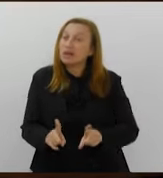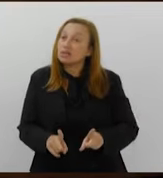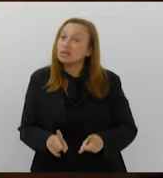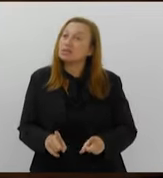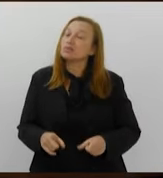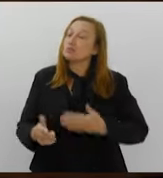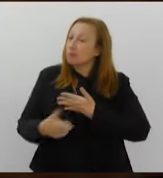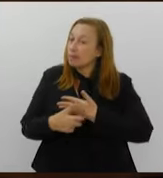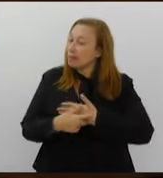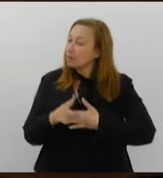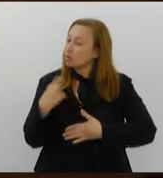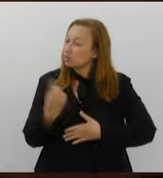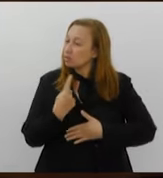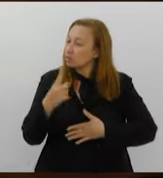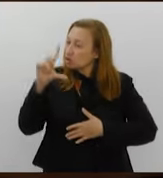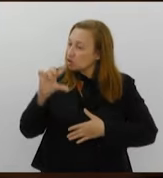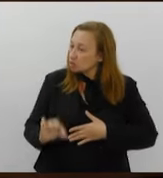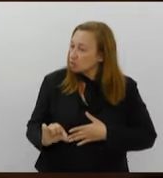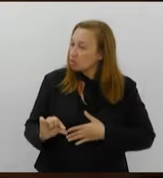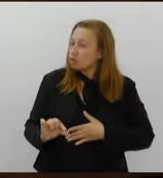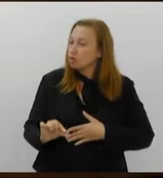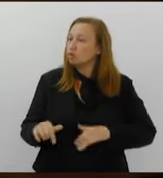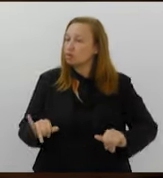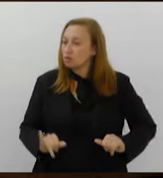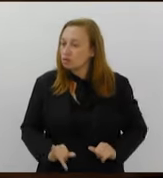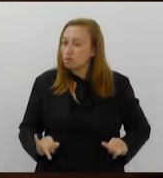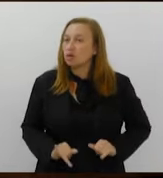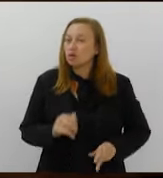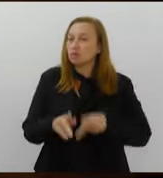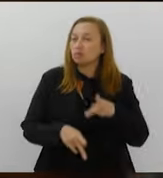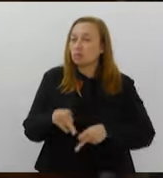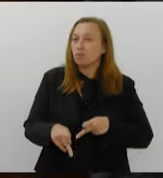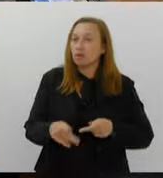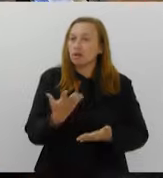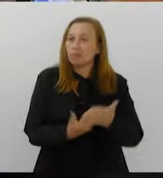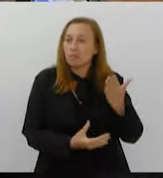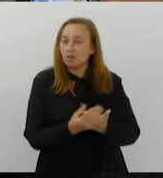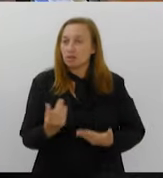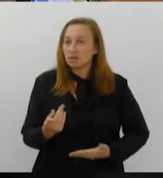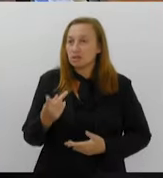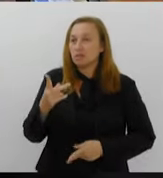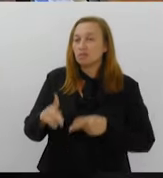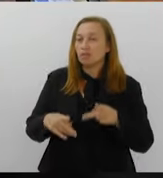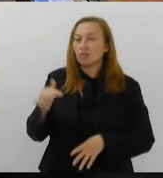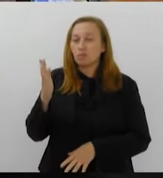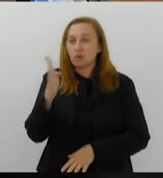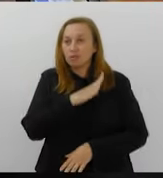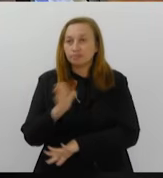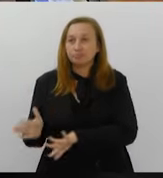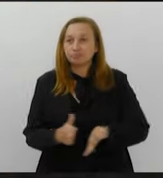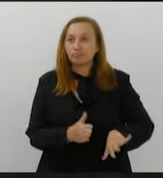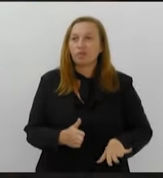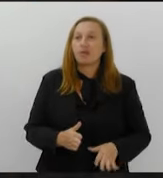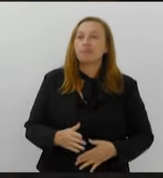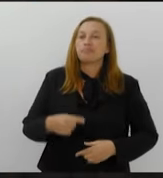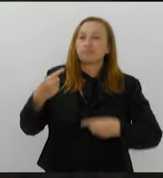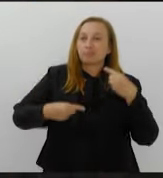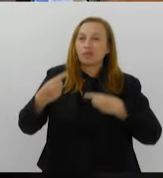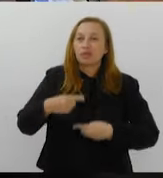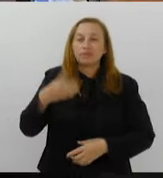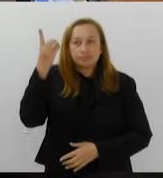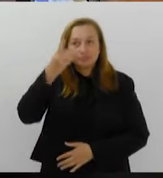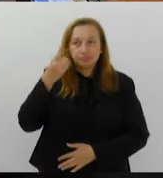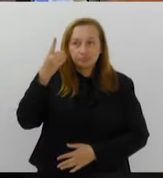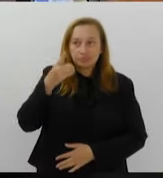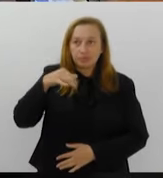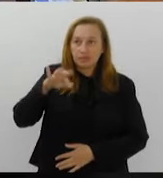nosso papel e minimizar o que a população sofre na mão desses malfeitores. Muito obrigado, presidente. Senhor presidente. Para discutir, deputado Marcelo Dino.